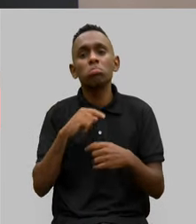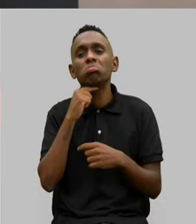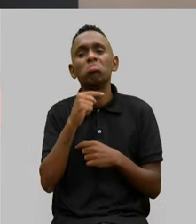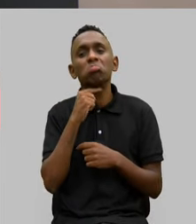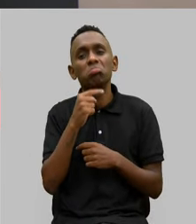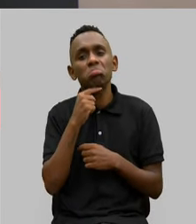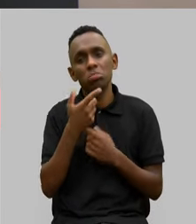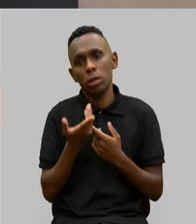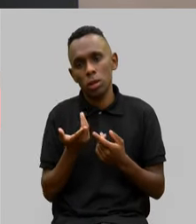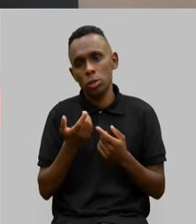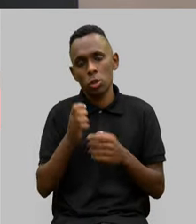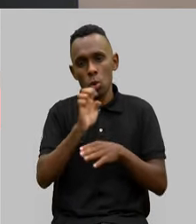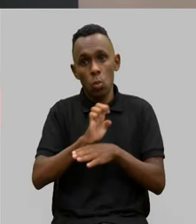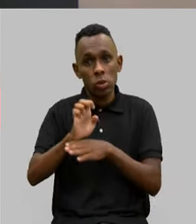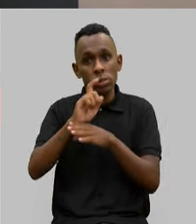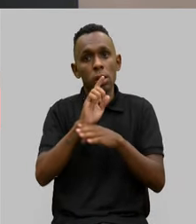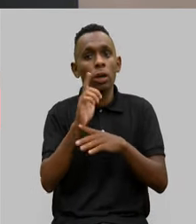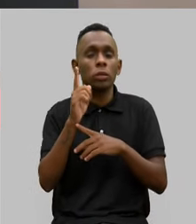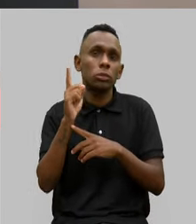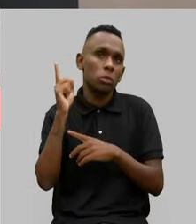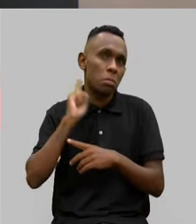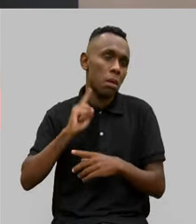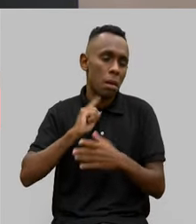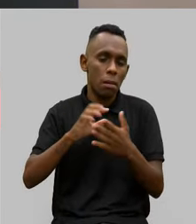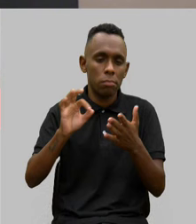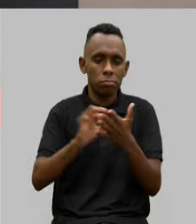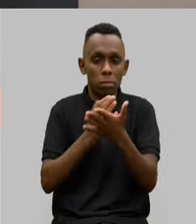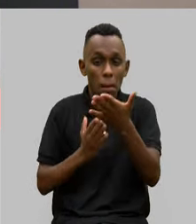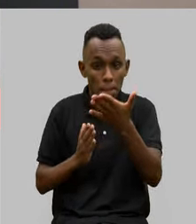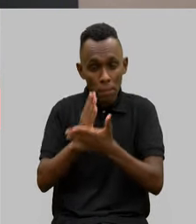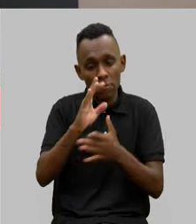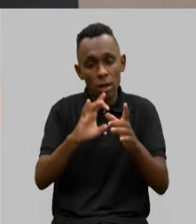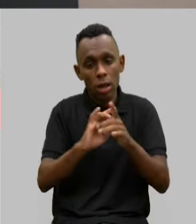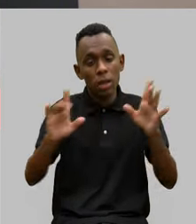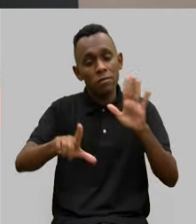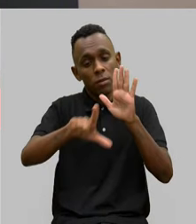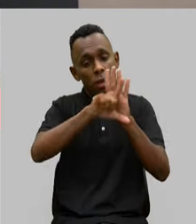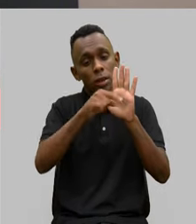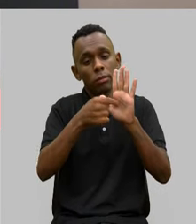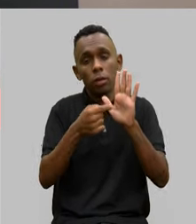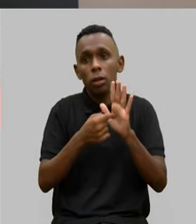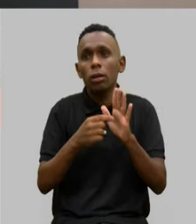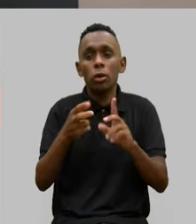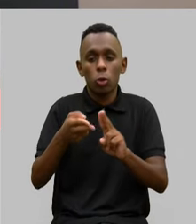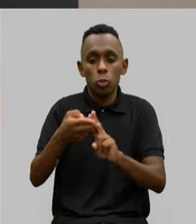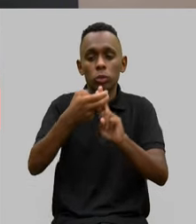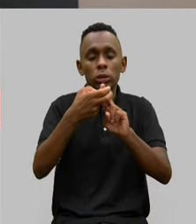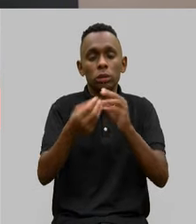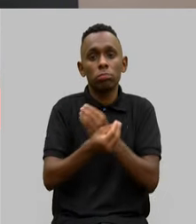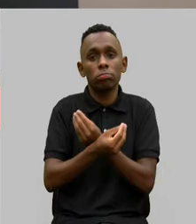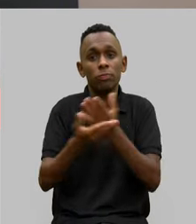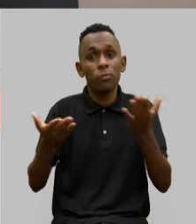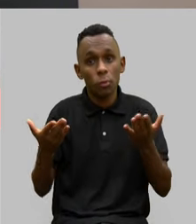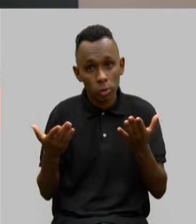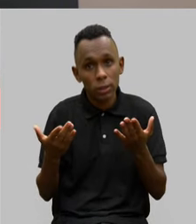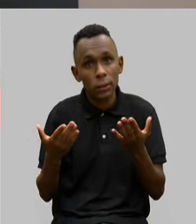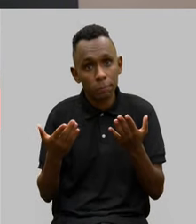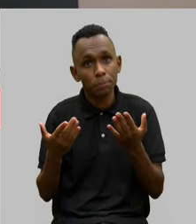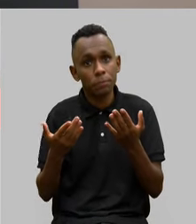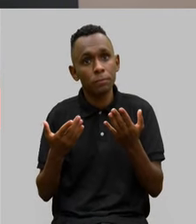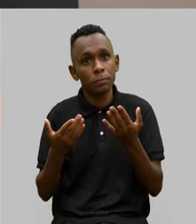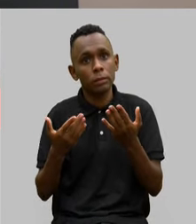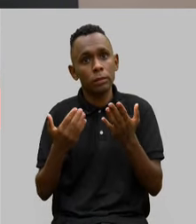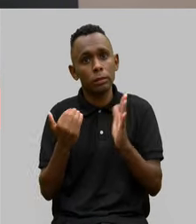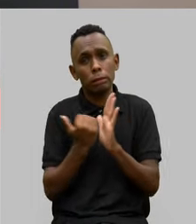nada o estado de Minas aprovar essa legislação para que o SUS forneça eh a um